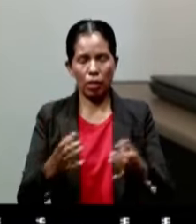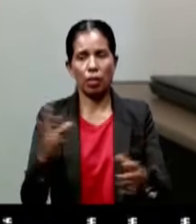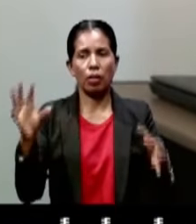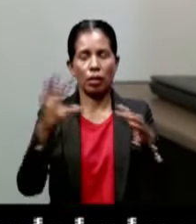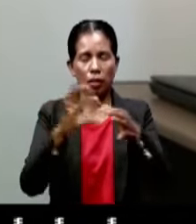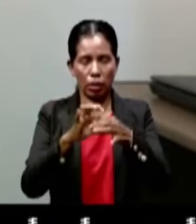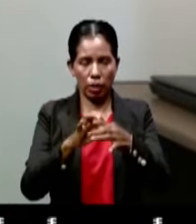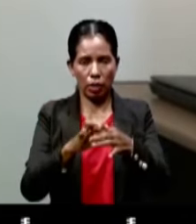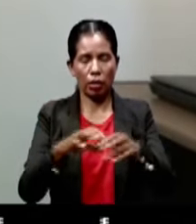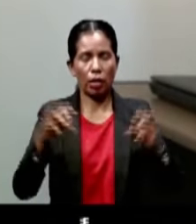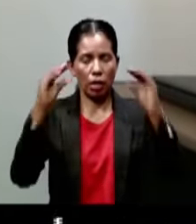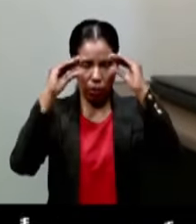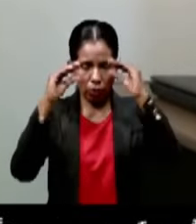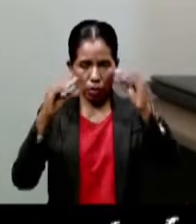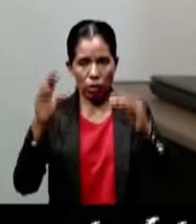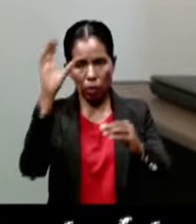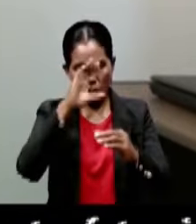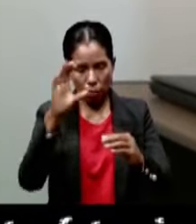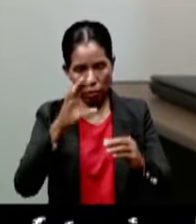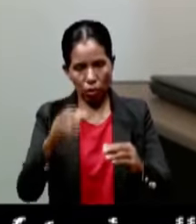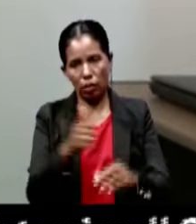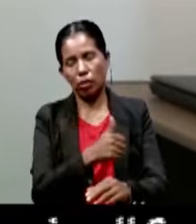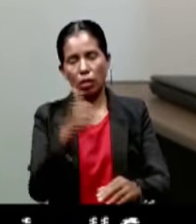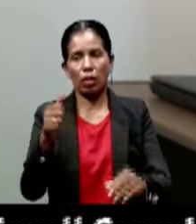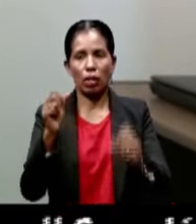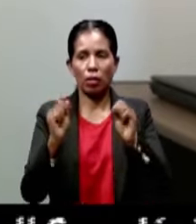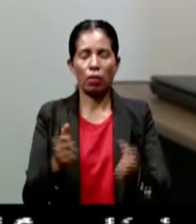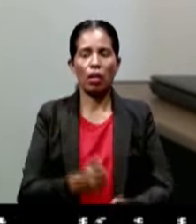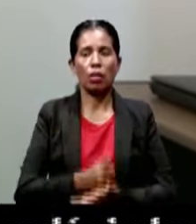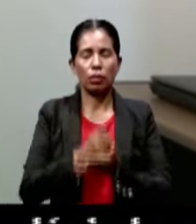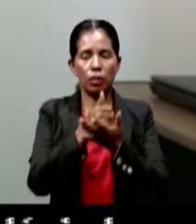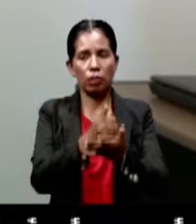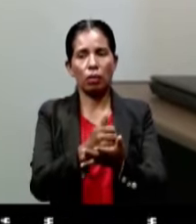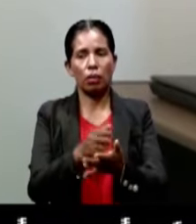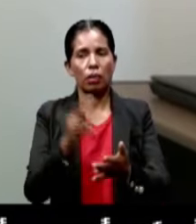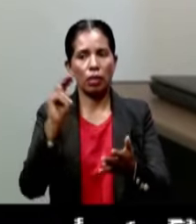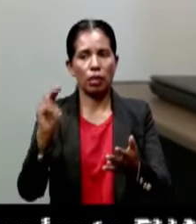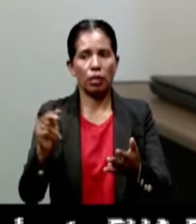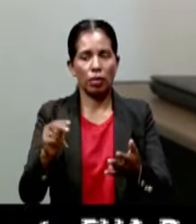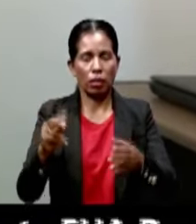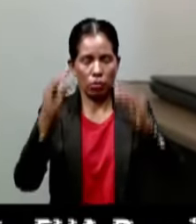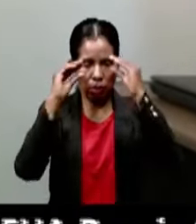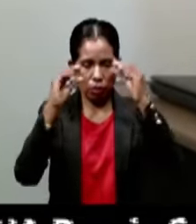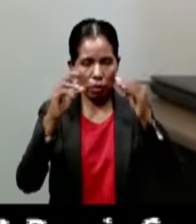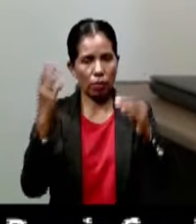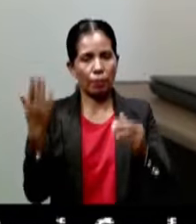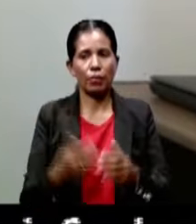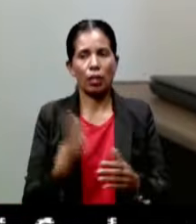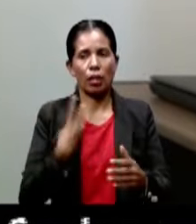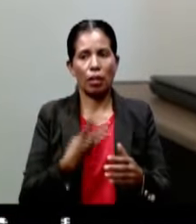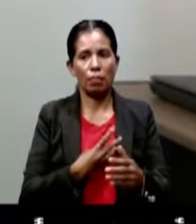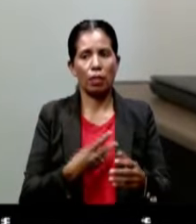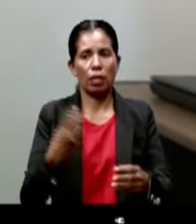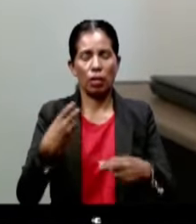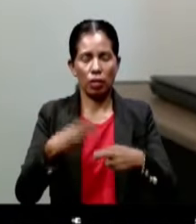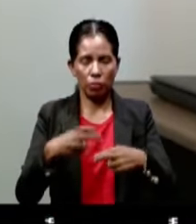ligado ho conteiro ne benia atu hanori ne buka rasi referencia selu atu bele apoio ne anini aula nebe ni atu hanori itane ma fa hanori sai